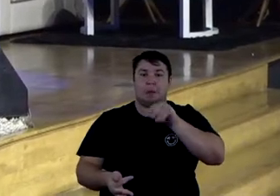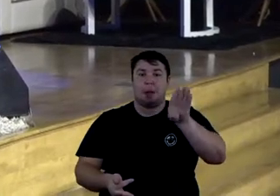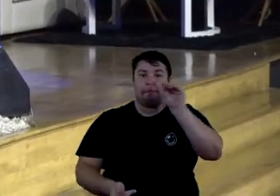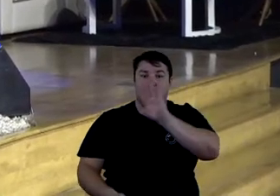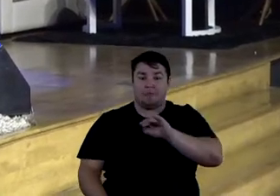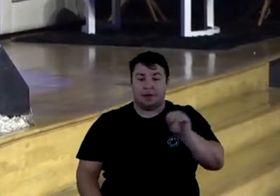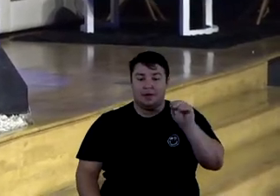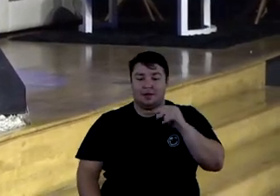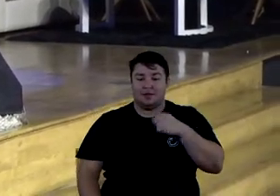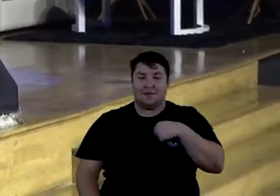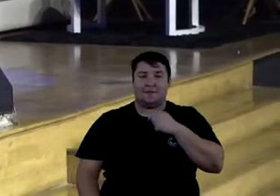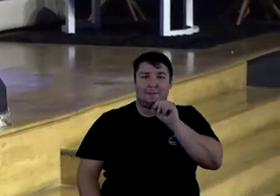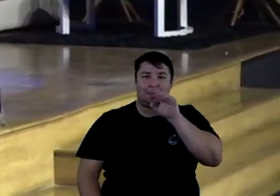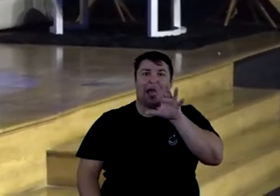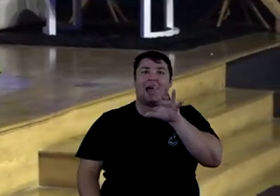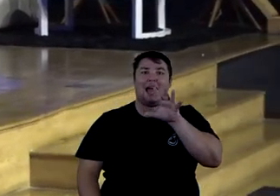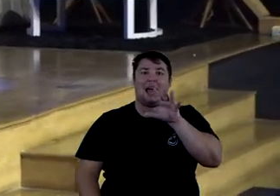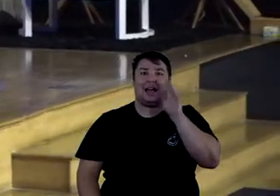Eu vou ficar assim aqui agora.